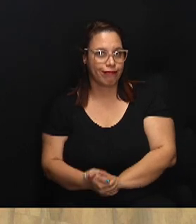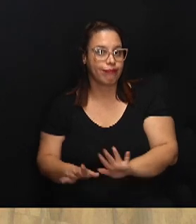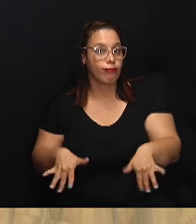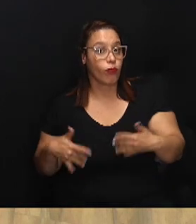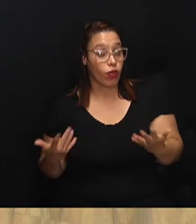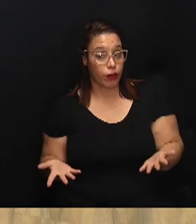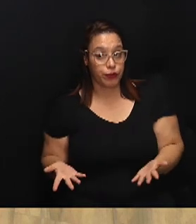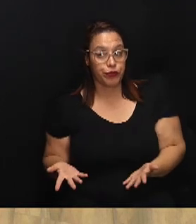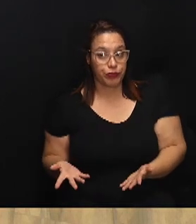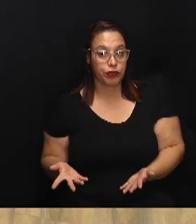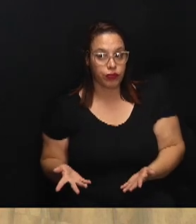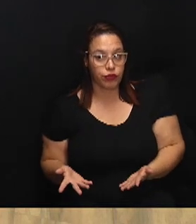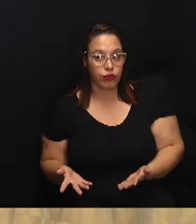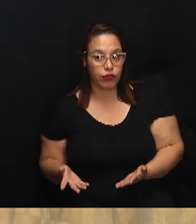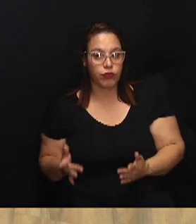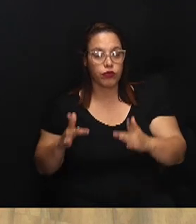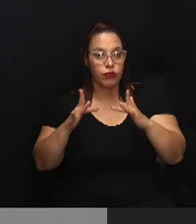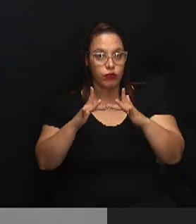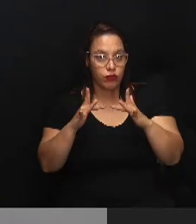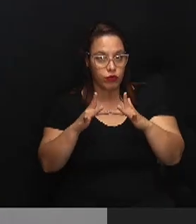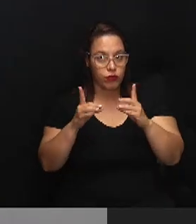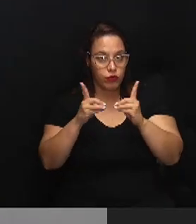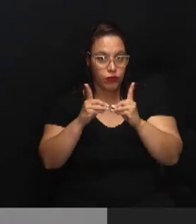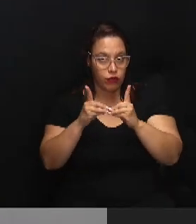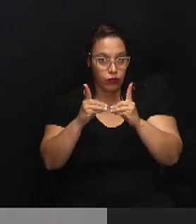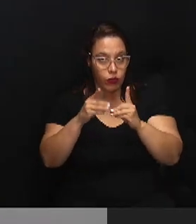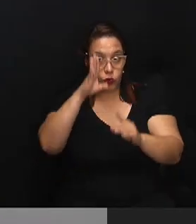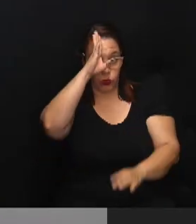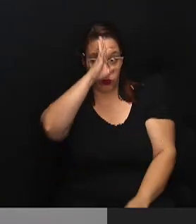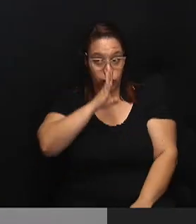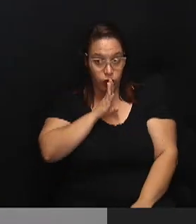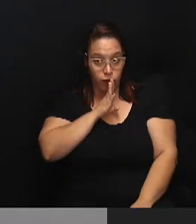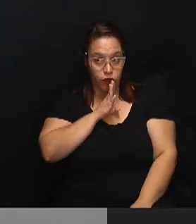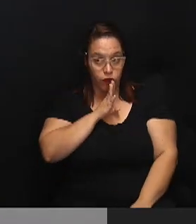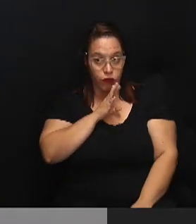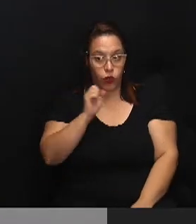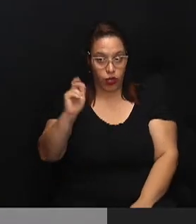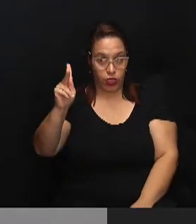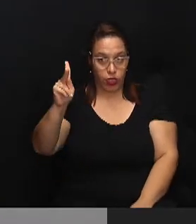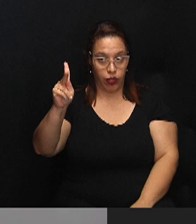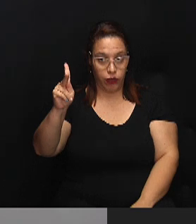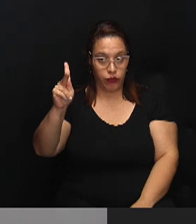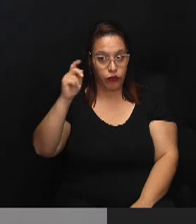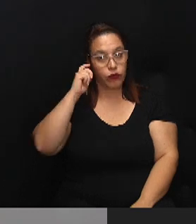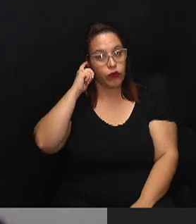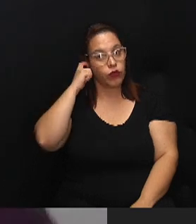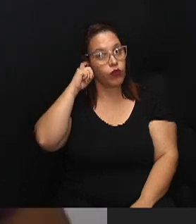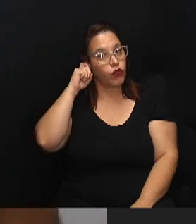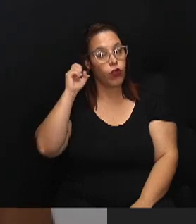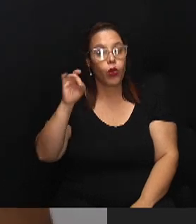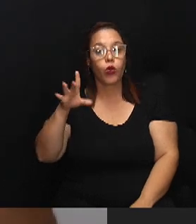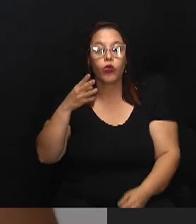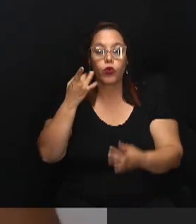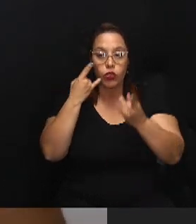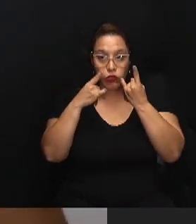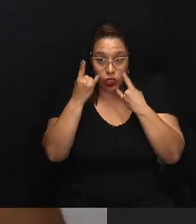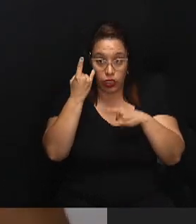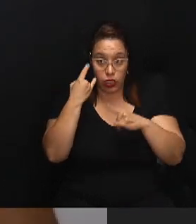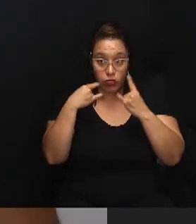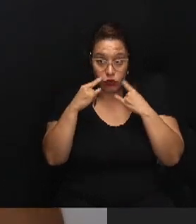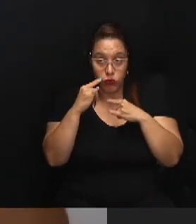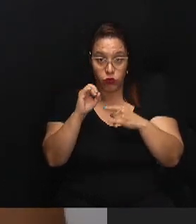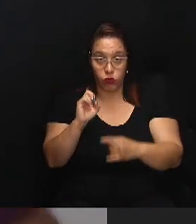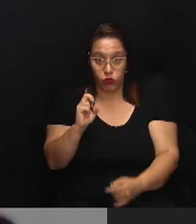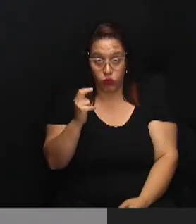Então, os atendimentos são gratuitos, tá? É só quem tiver interesse